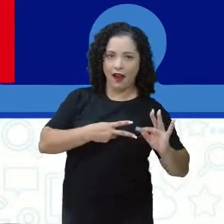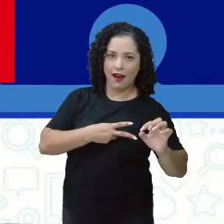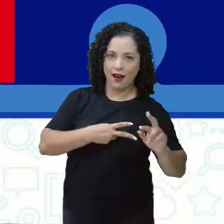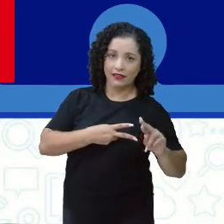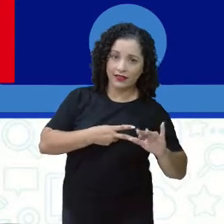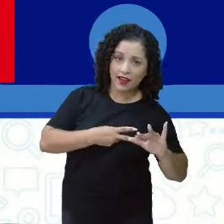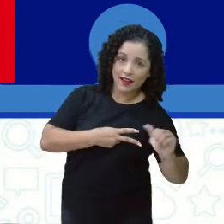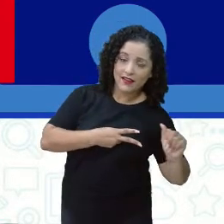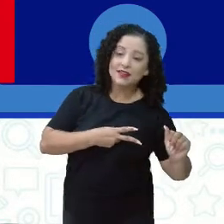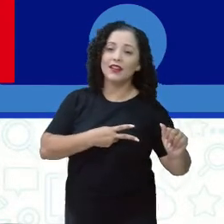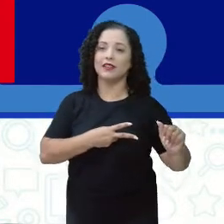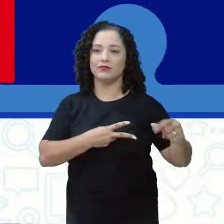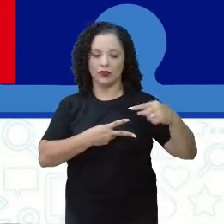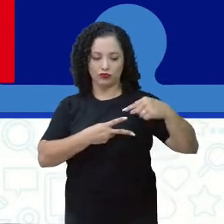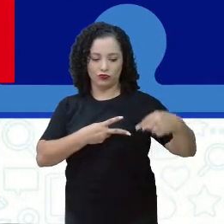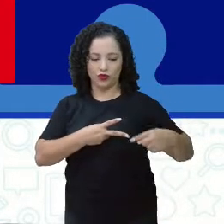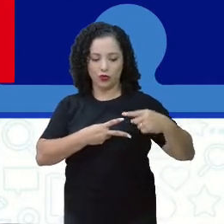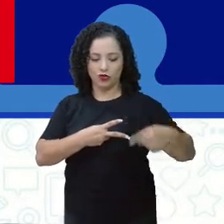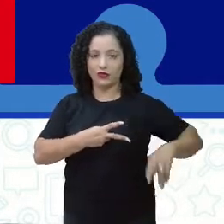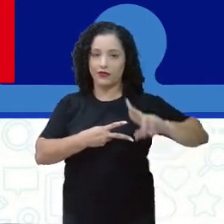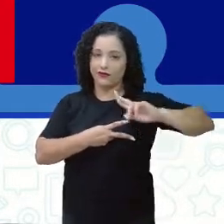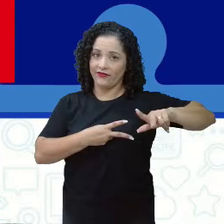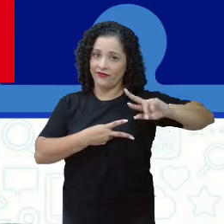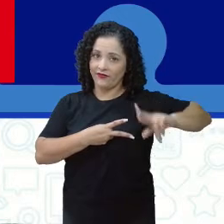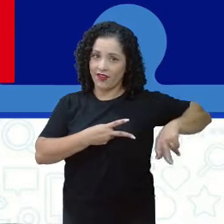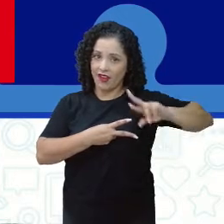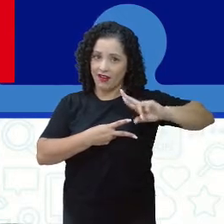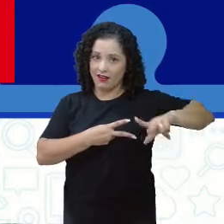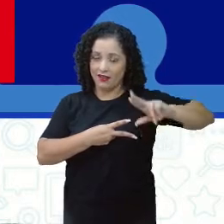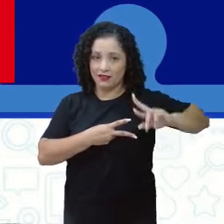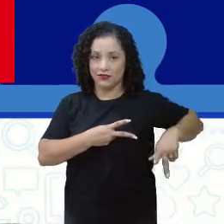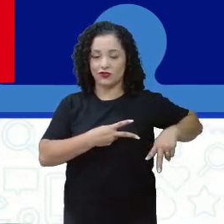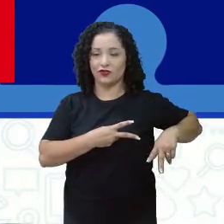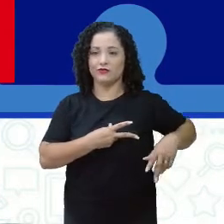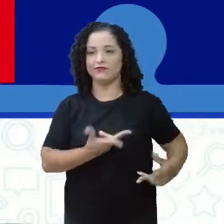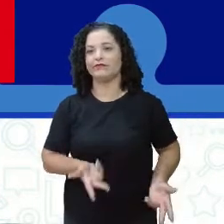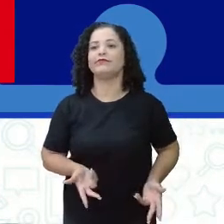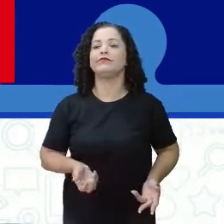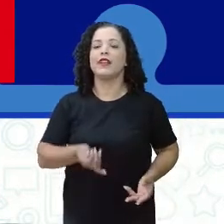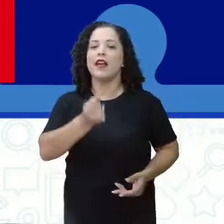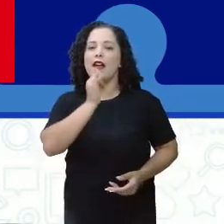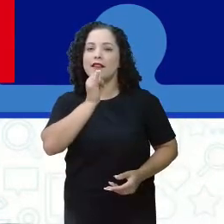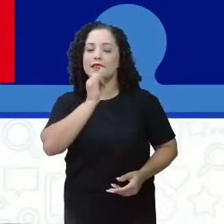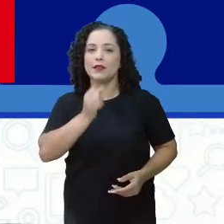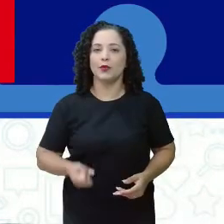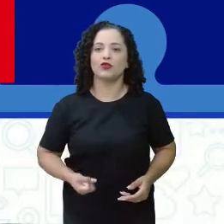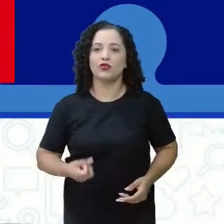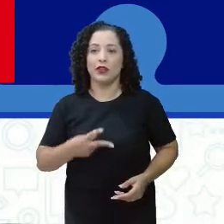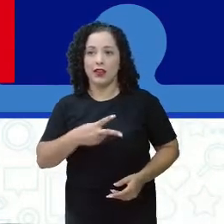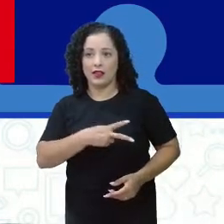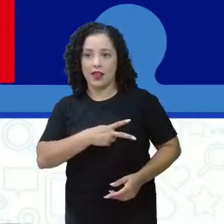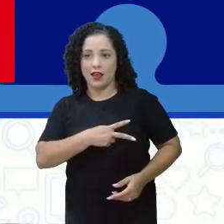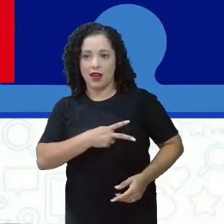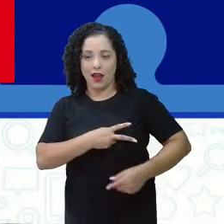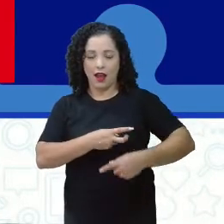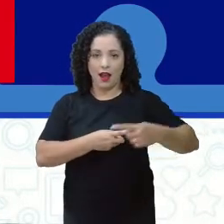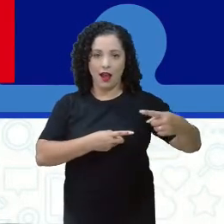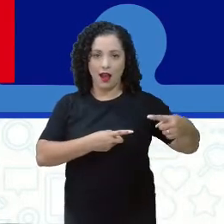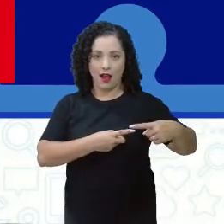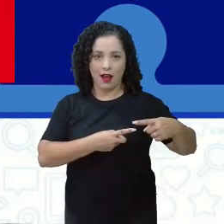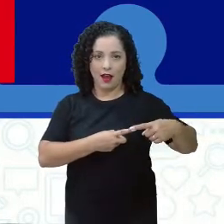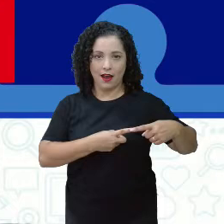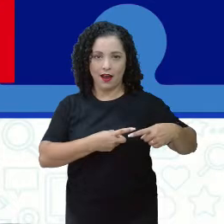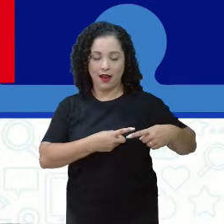esses dois tipos de vasos, eles apresentam estruturas diferentes. Exemplo, as artérias têm paredes elásticas e são